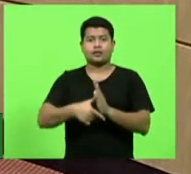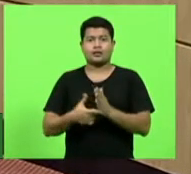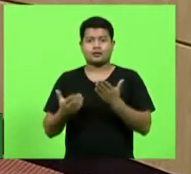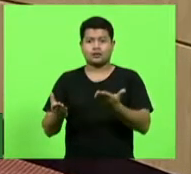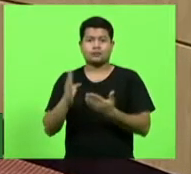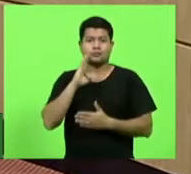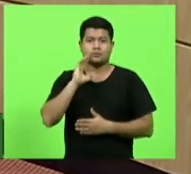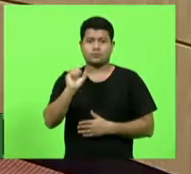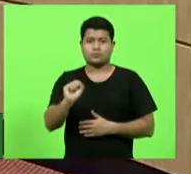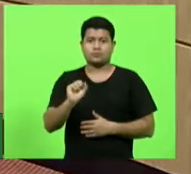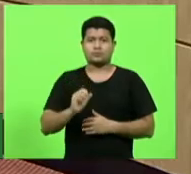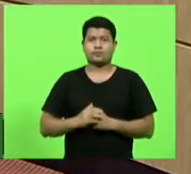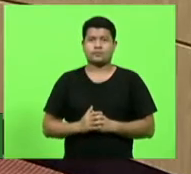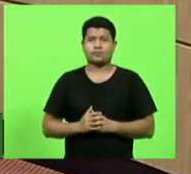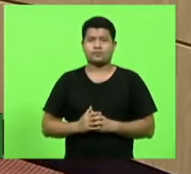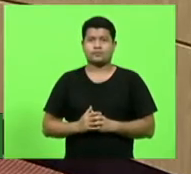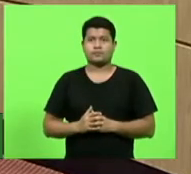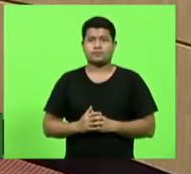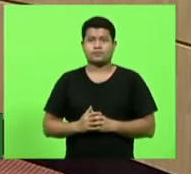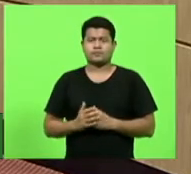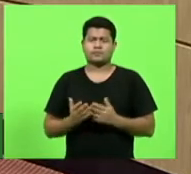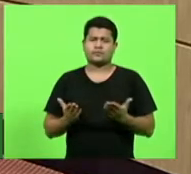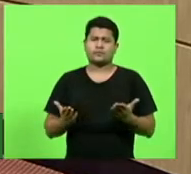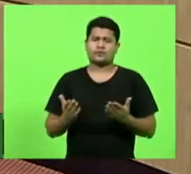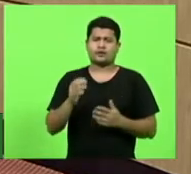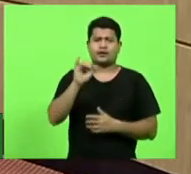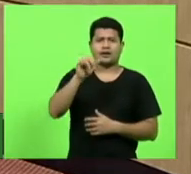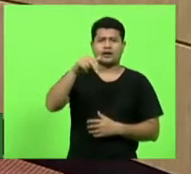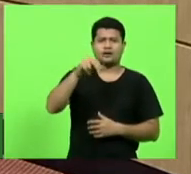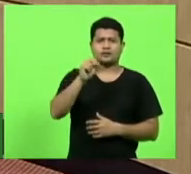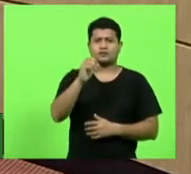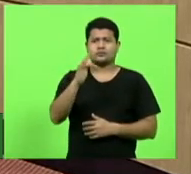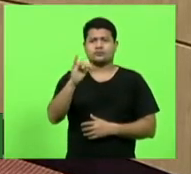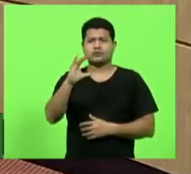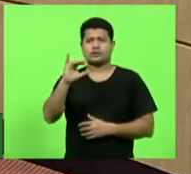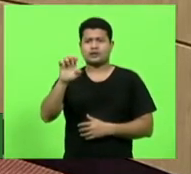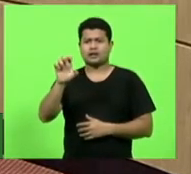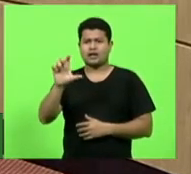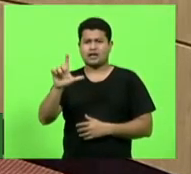Souza. Insuficiência, senhor presidente.